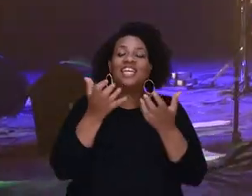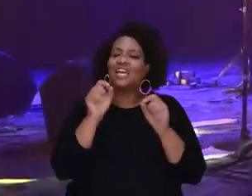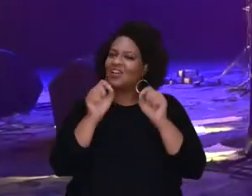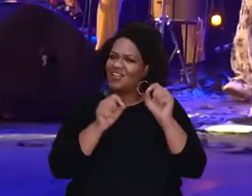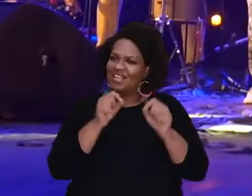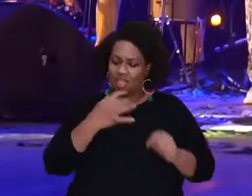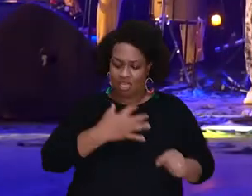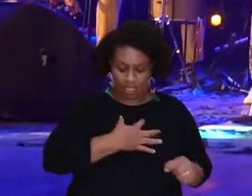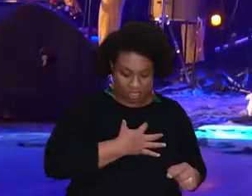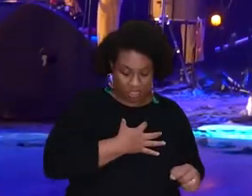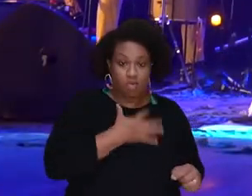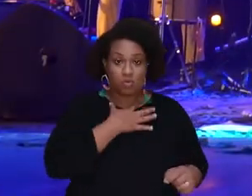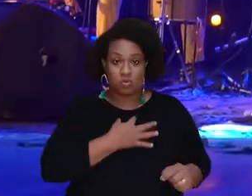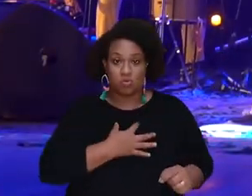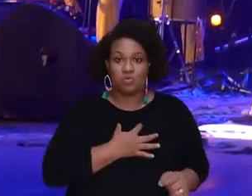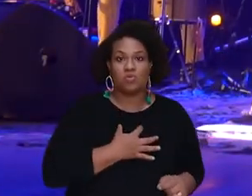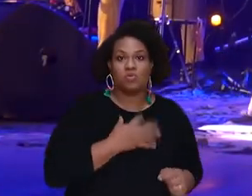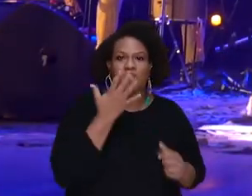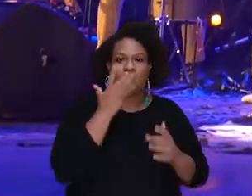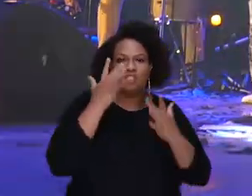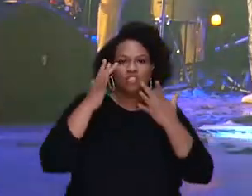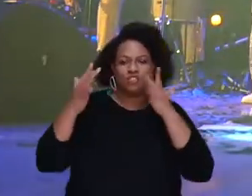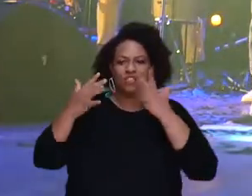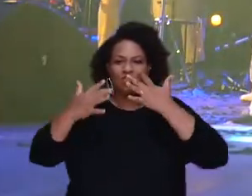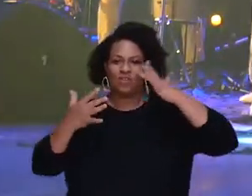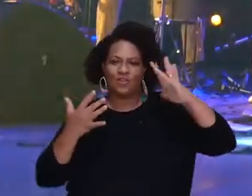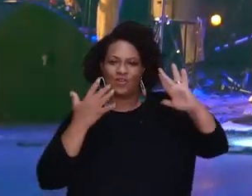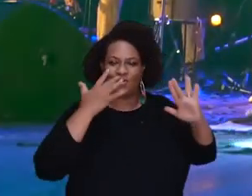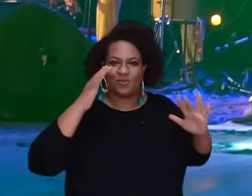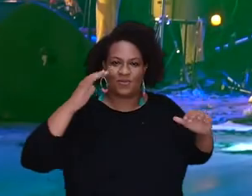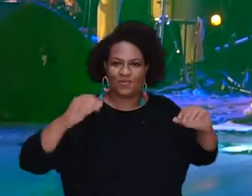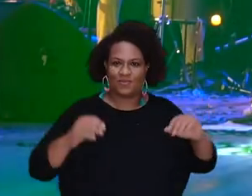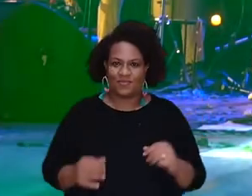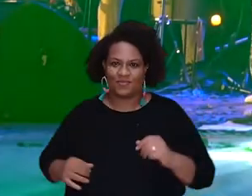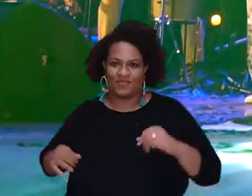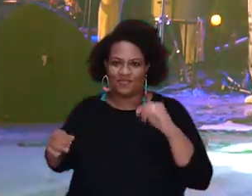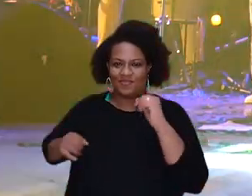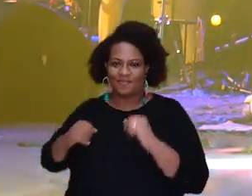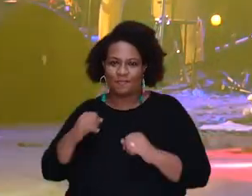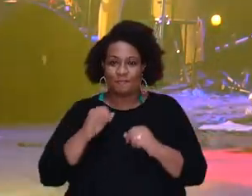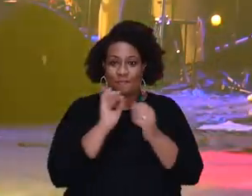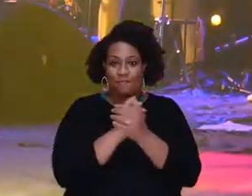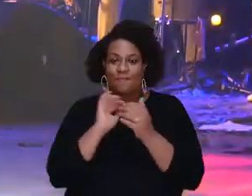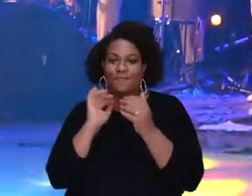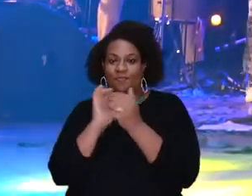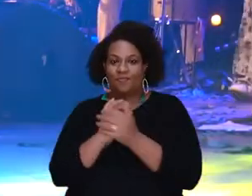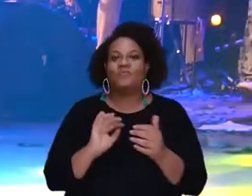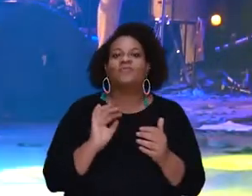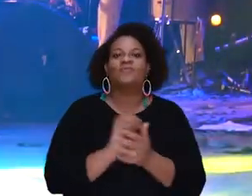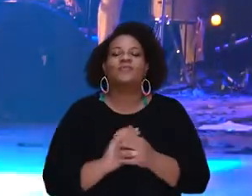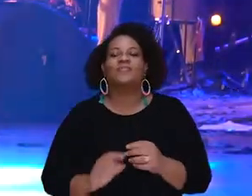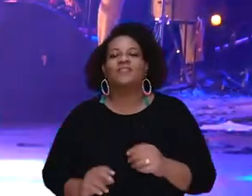Moreninha, o que tu queres de mim? Uma medalha dourada pegada no trancilim.